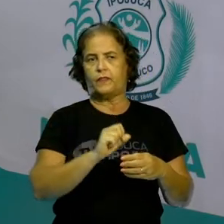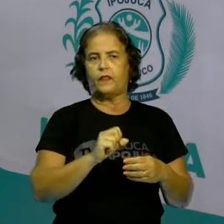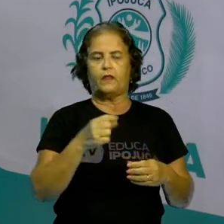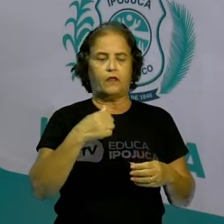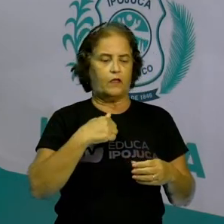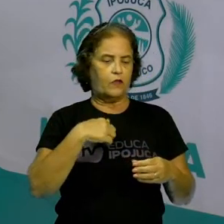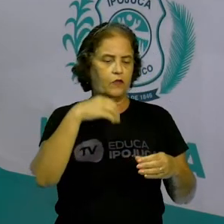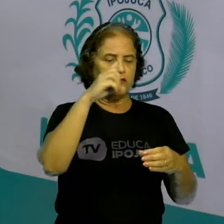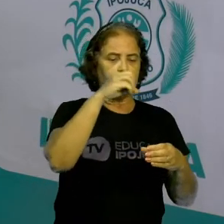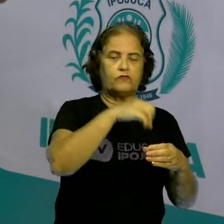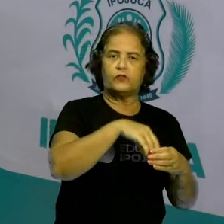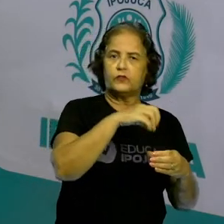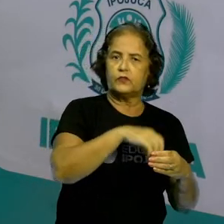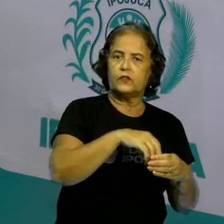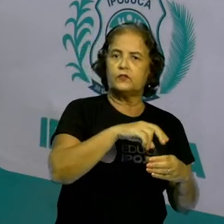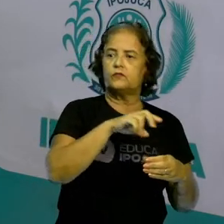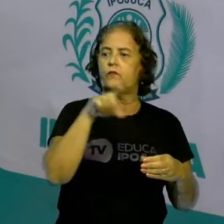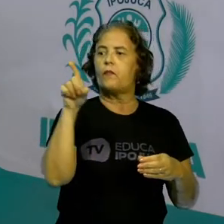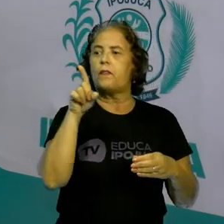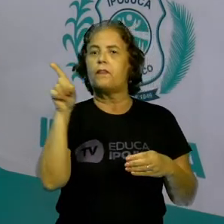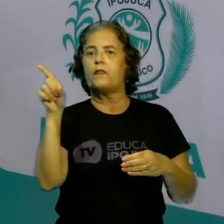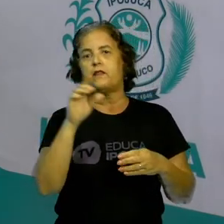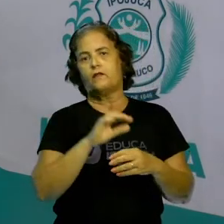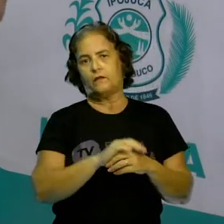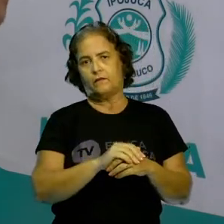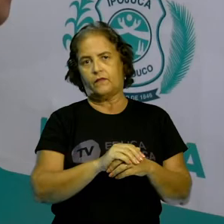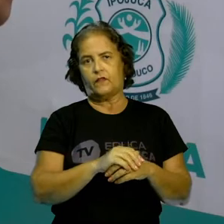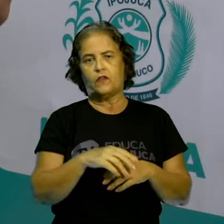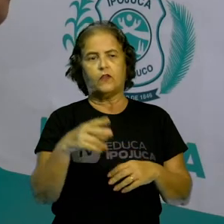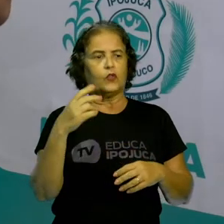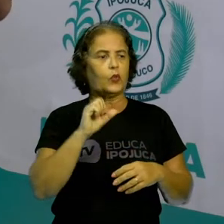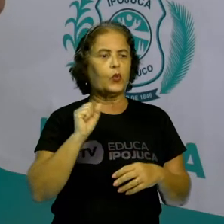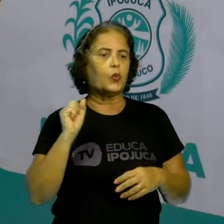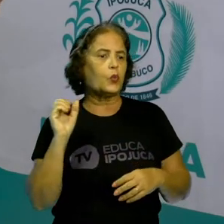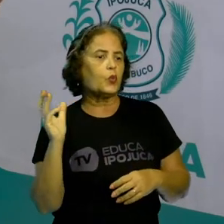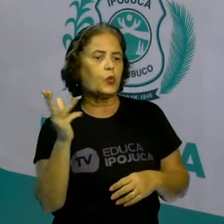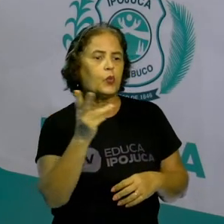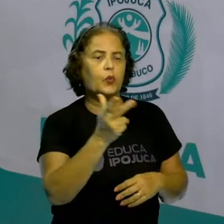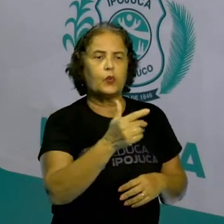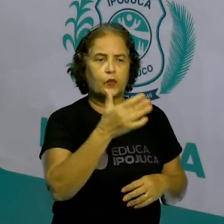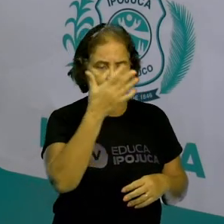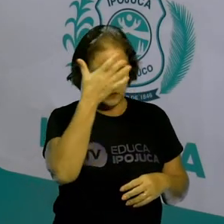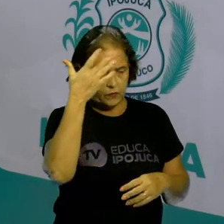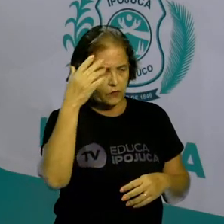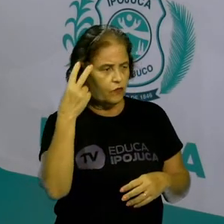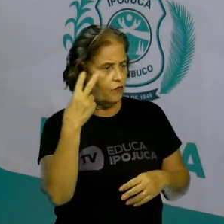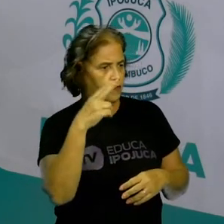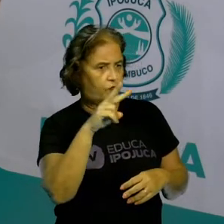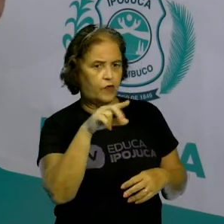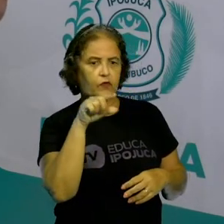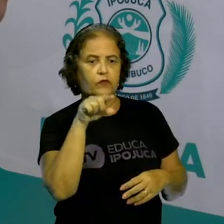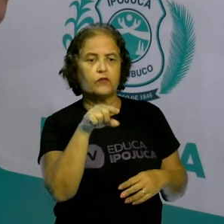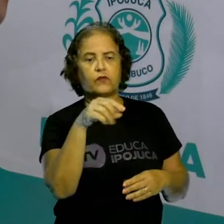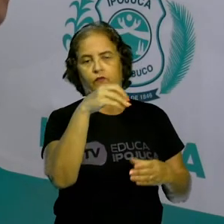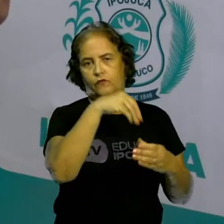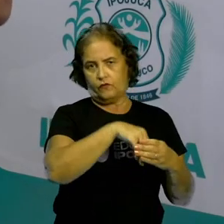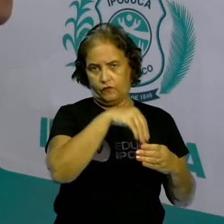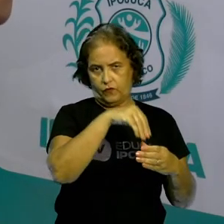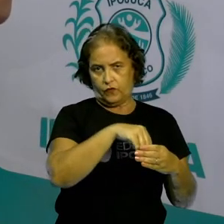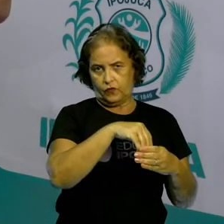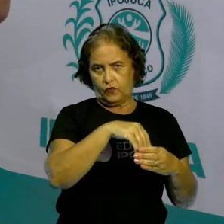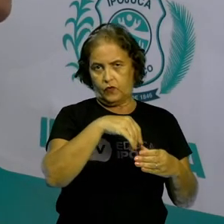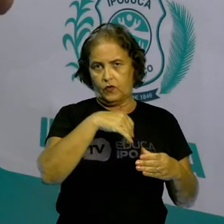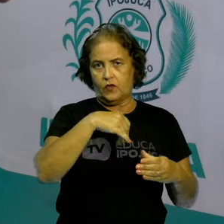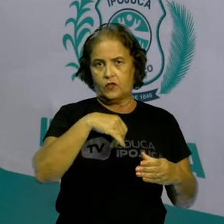Estou votando em fulaninho. E todo mundo via em quem você estava votando. Então, se você não votasse em quem o coronel mandou,